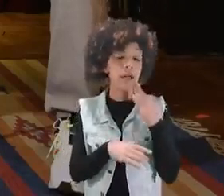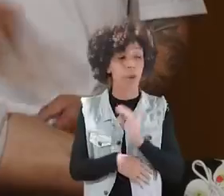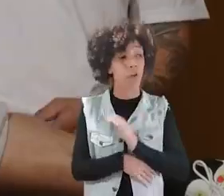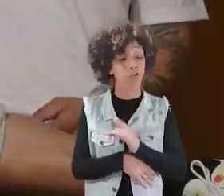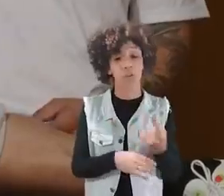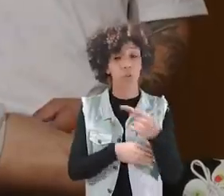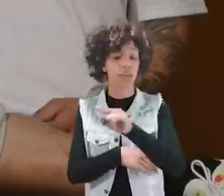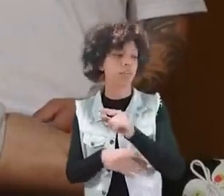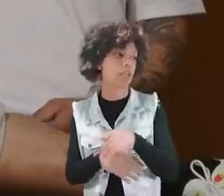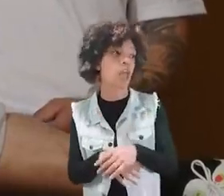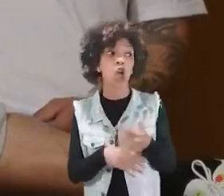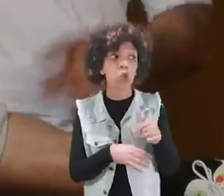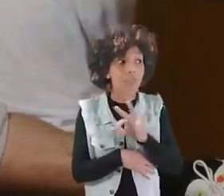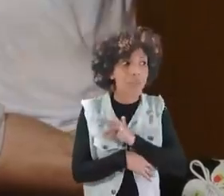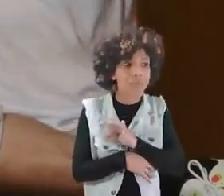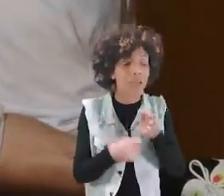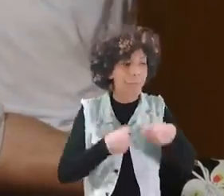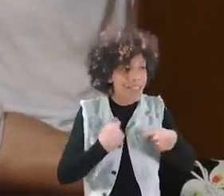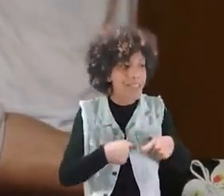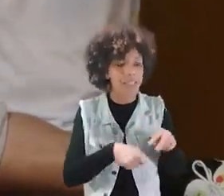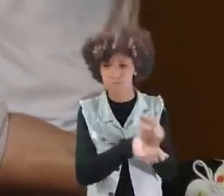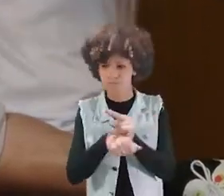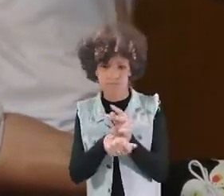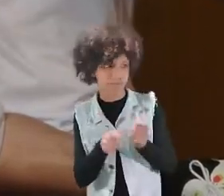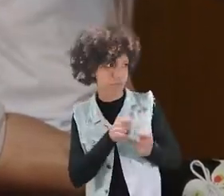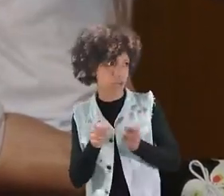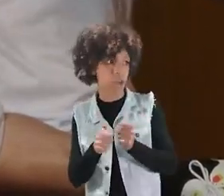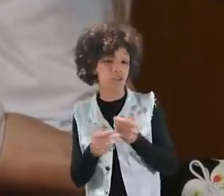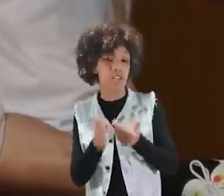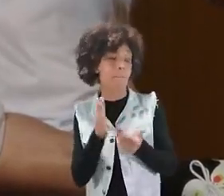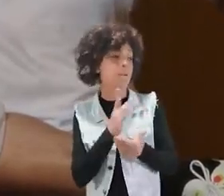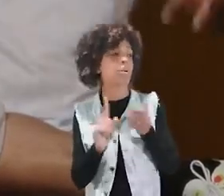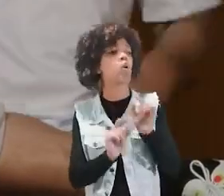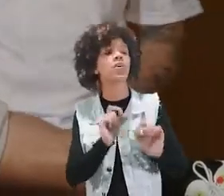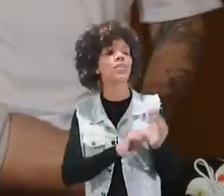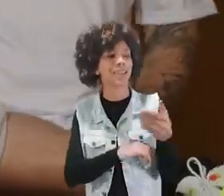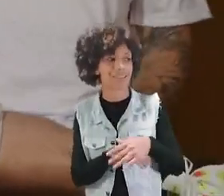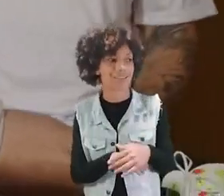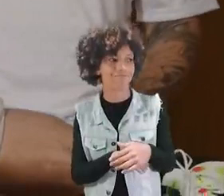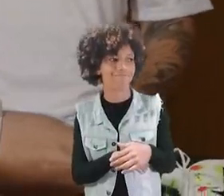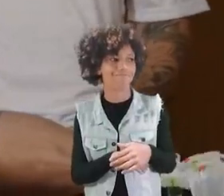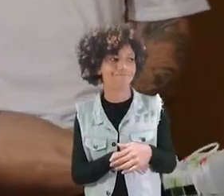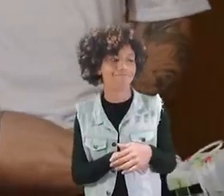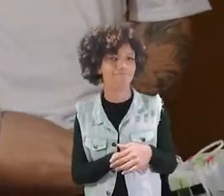e o pior você não vai ter um policiamento necessário para estar o evento você perde a referência